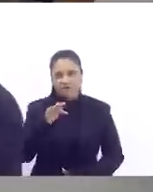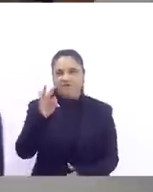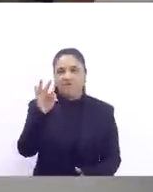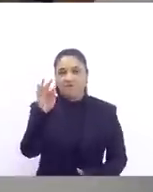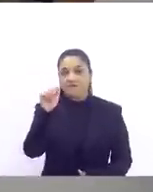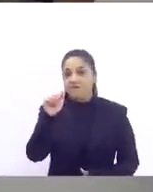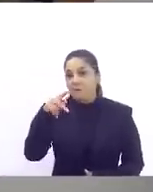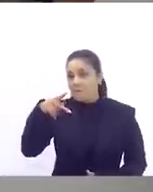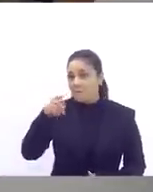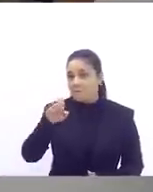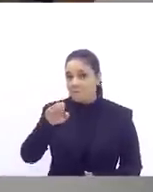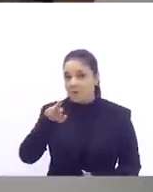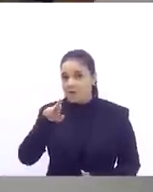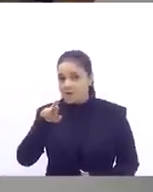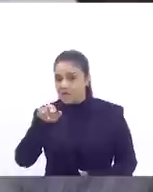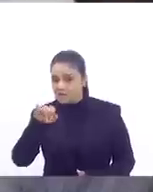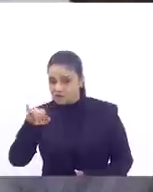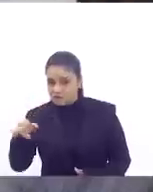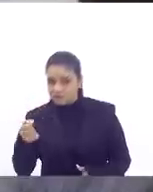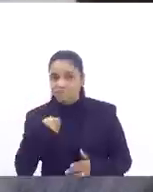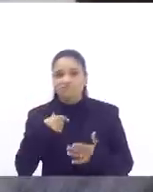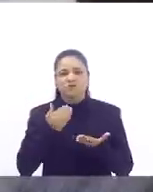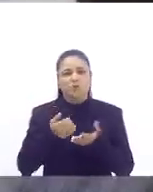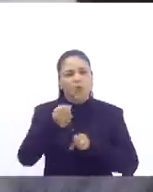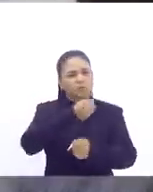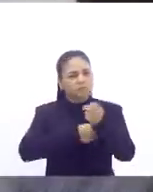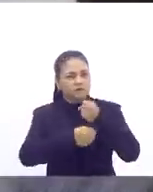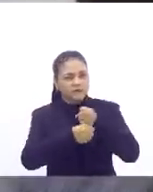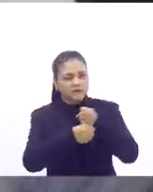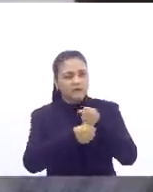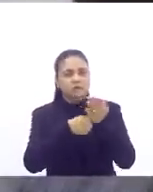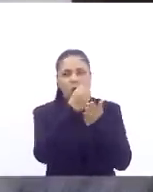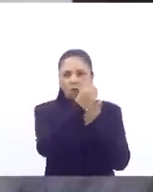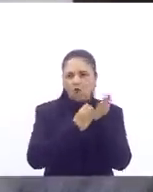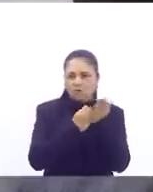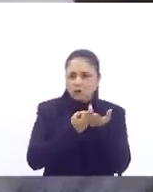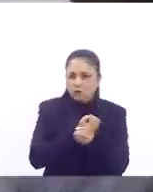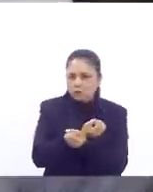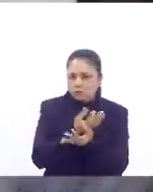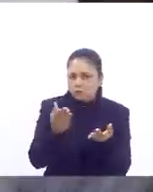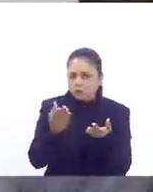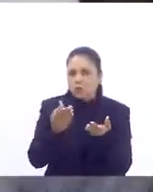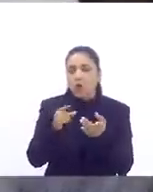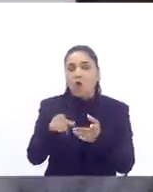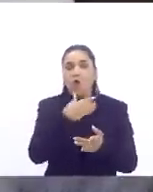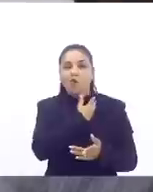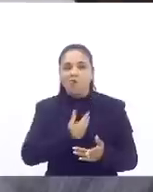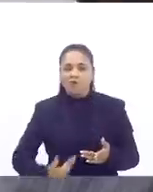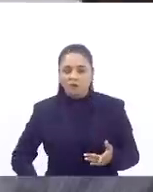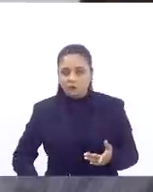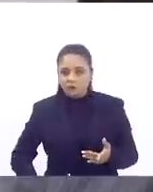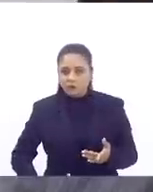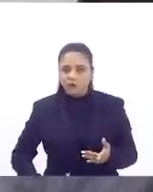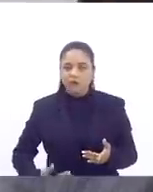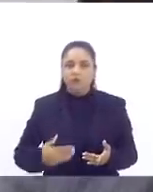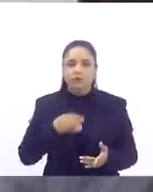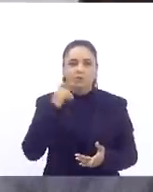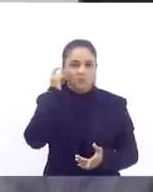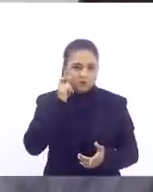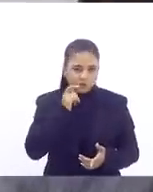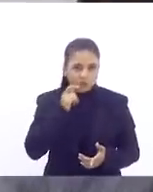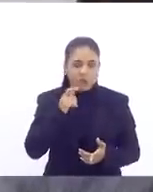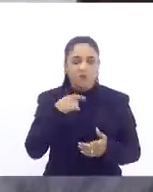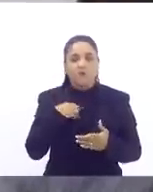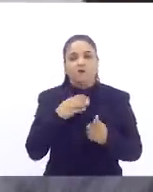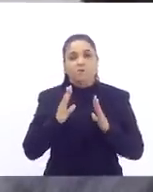no final do ano passado enviou ofícios até ao governador do Estado através da